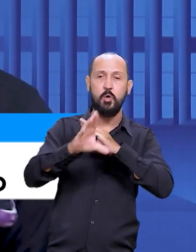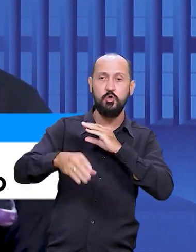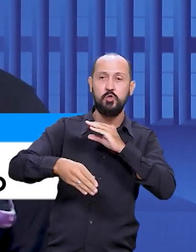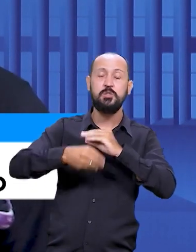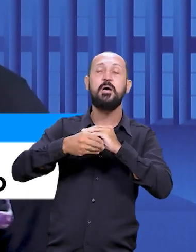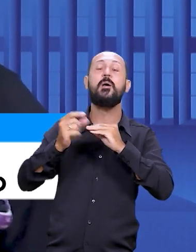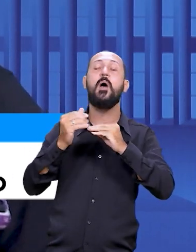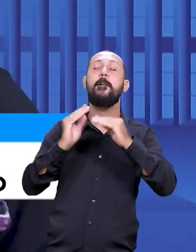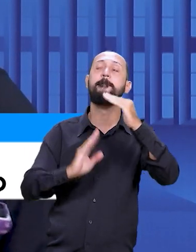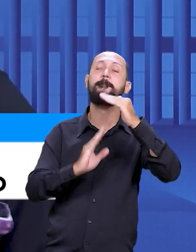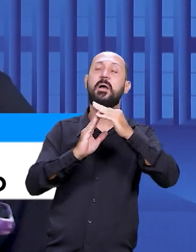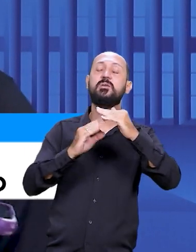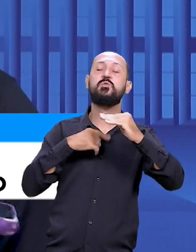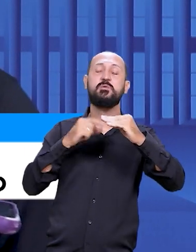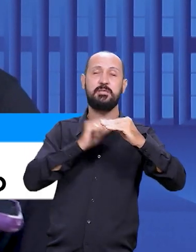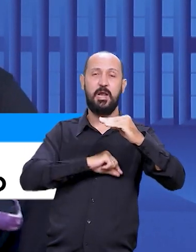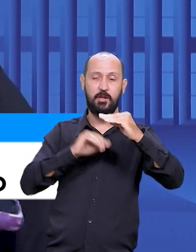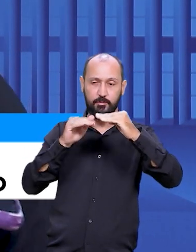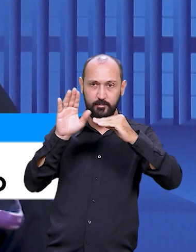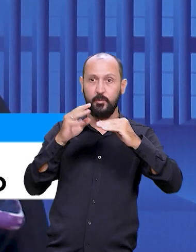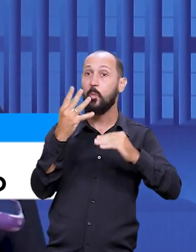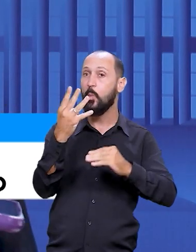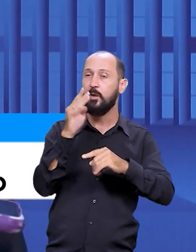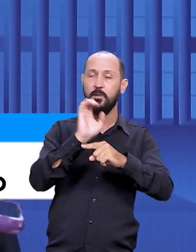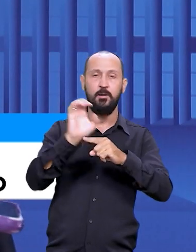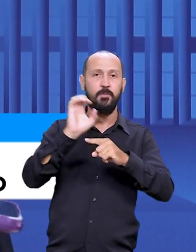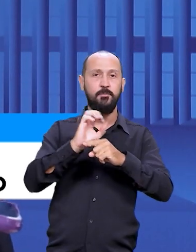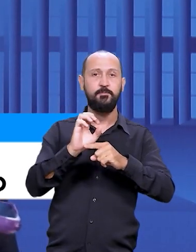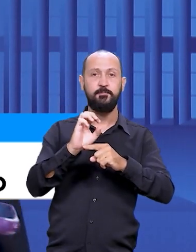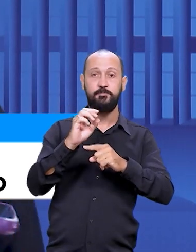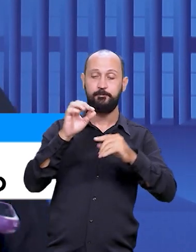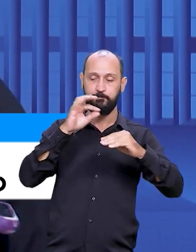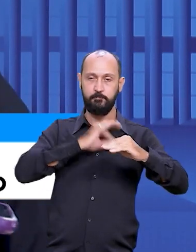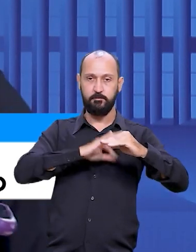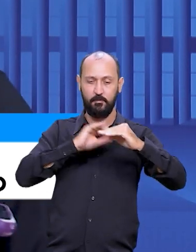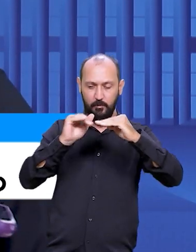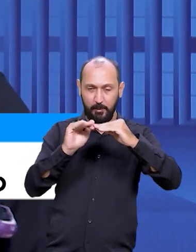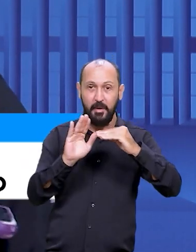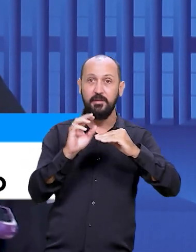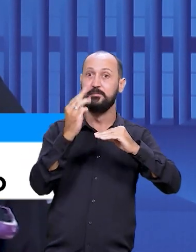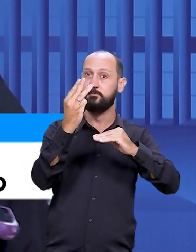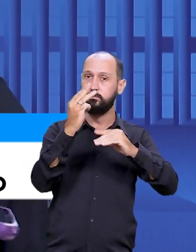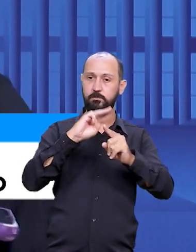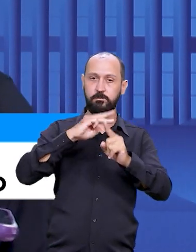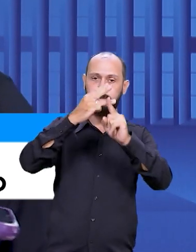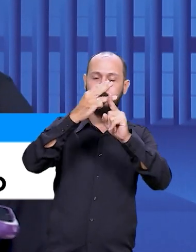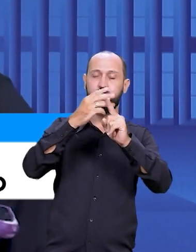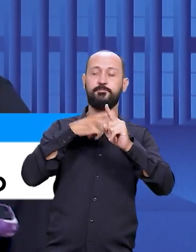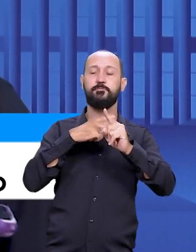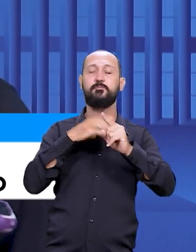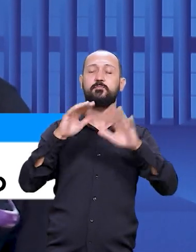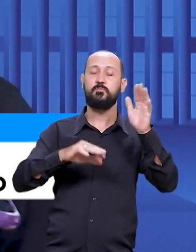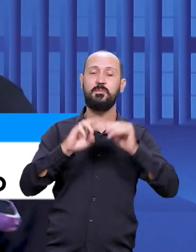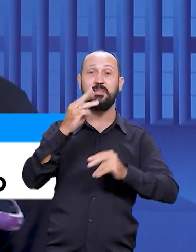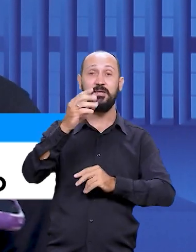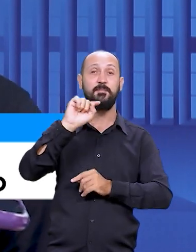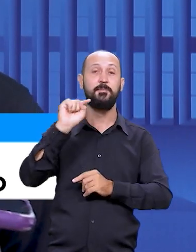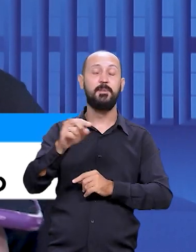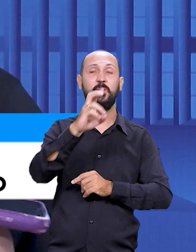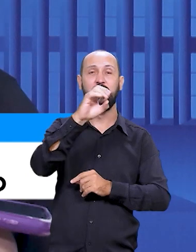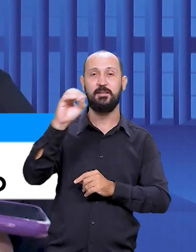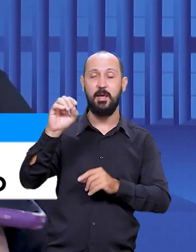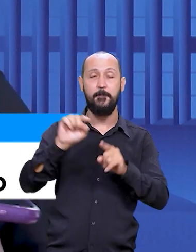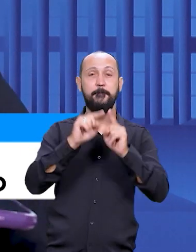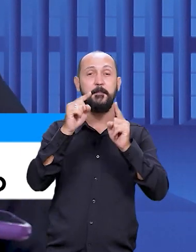nas legislações o salário mínimo como teto, 4 estados eles determinaram 3 salários mínimos e um estado determinou um valor